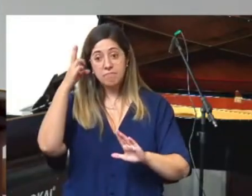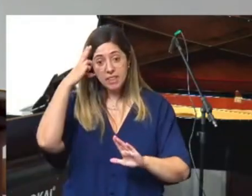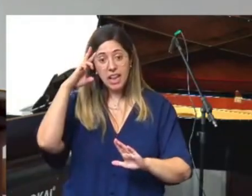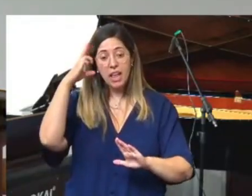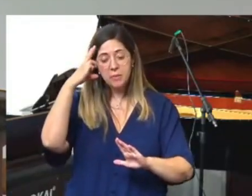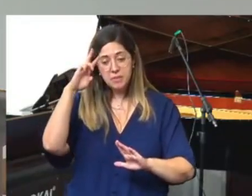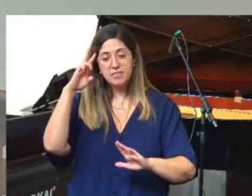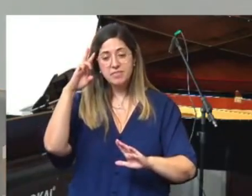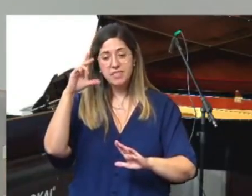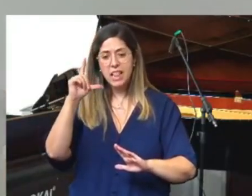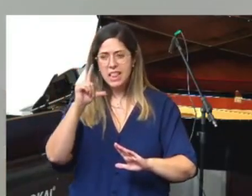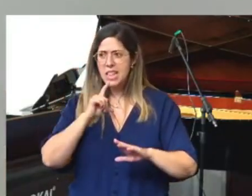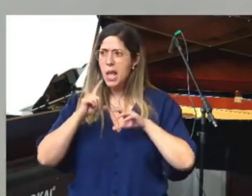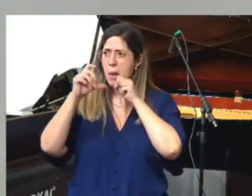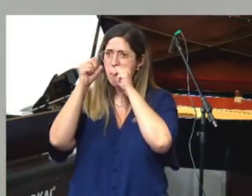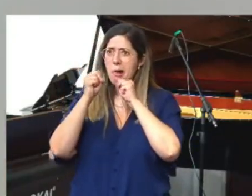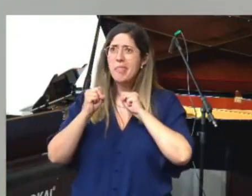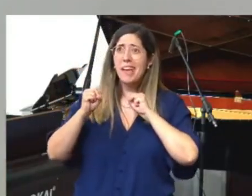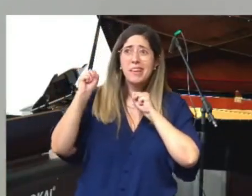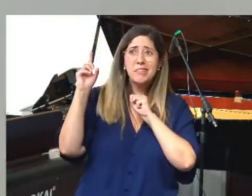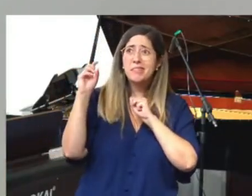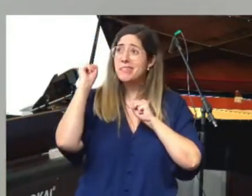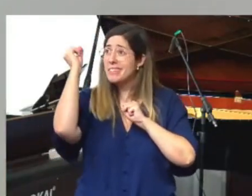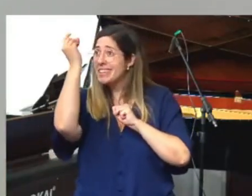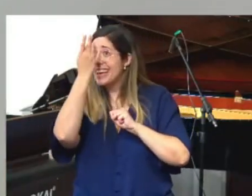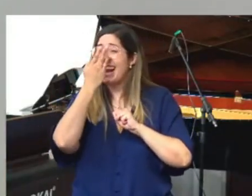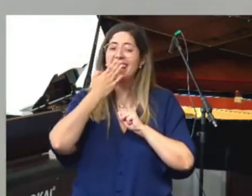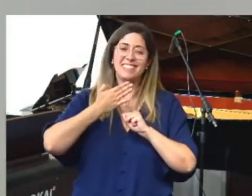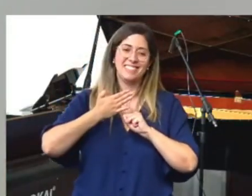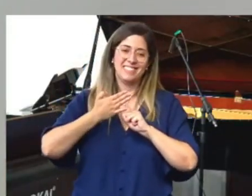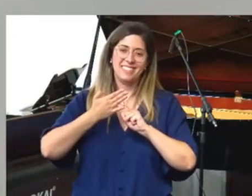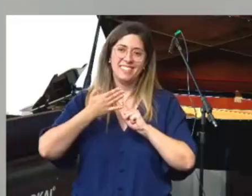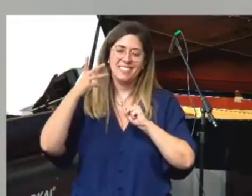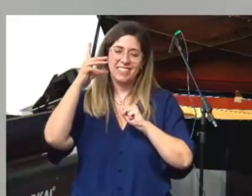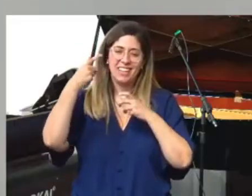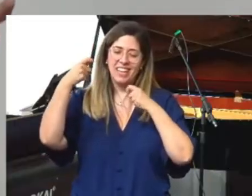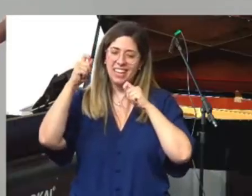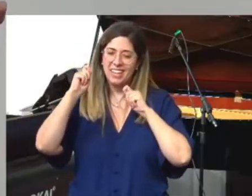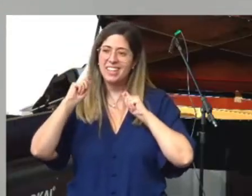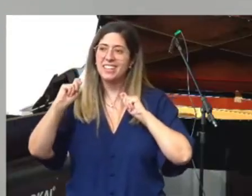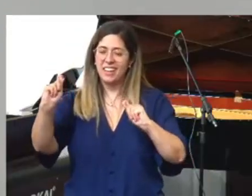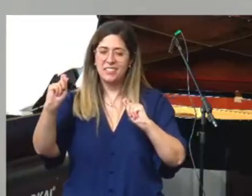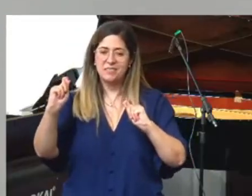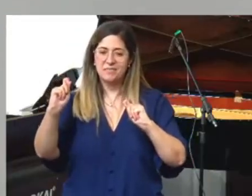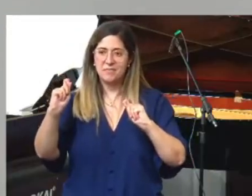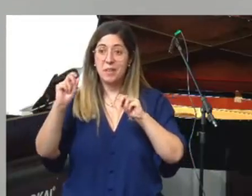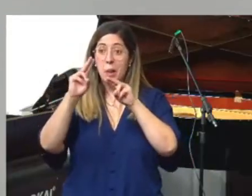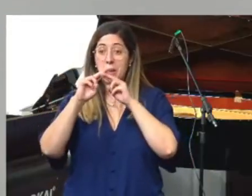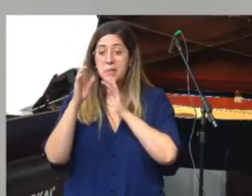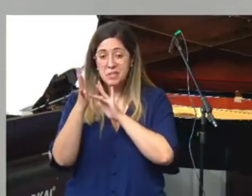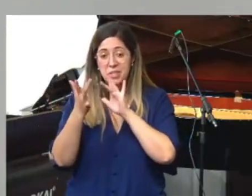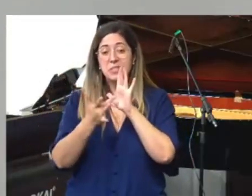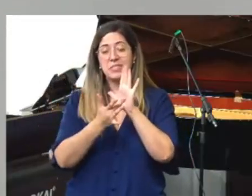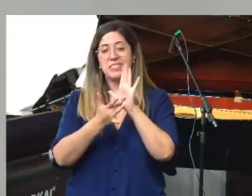Lembrem-se, existe poder do alto que Deus nos deu em